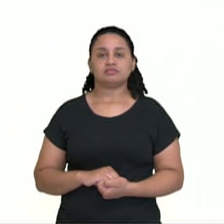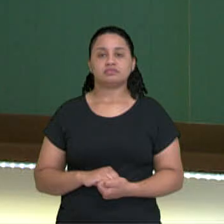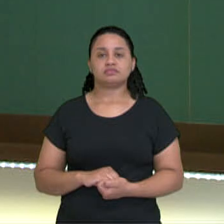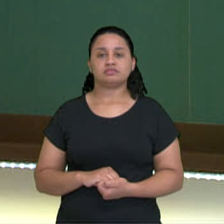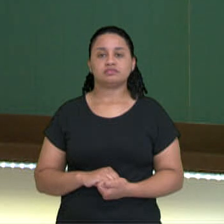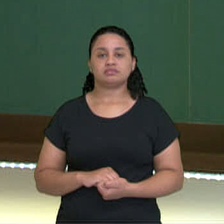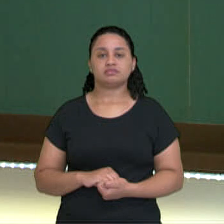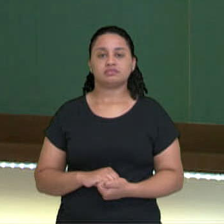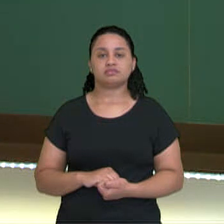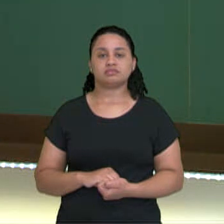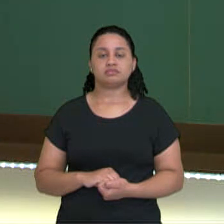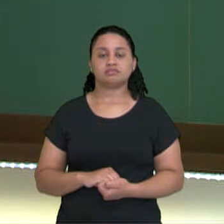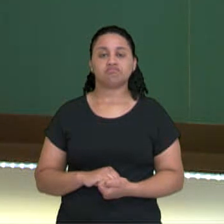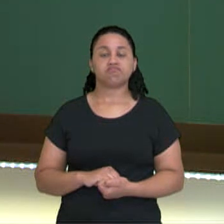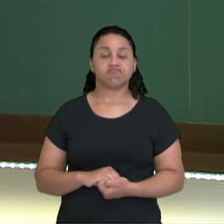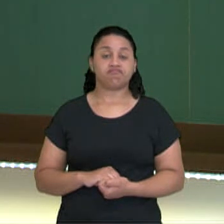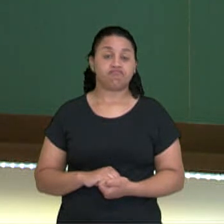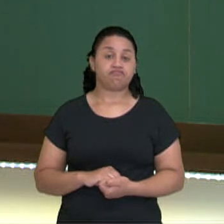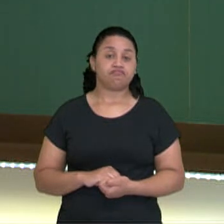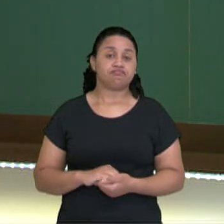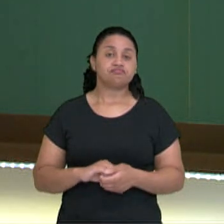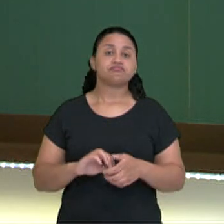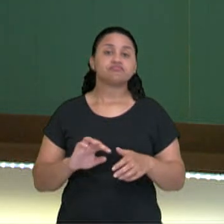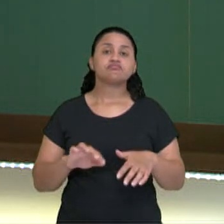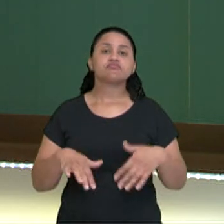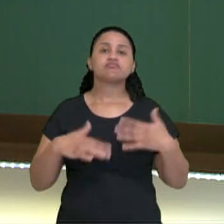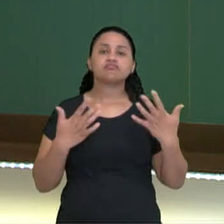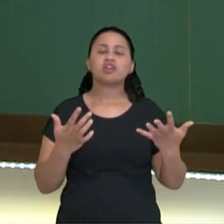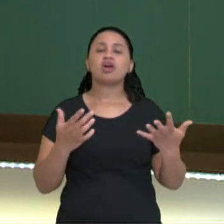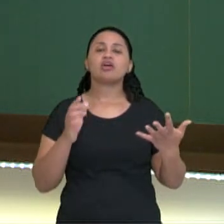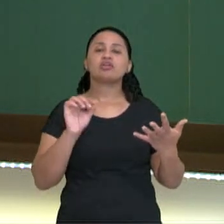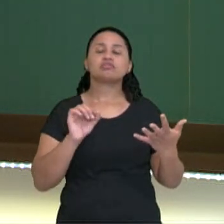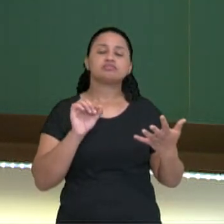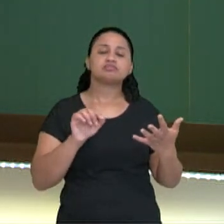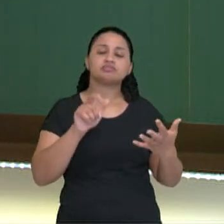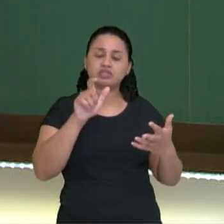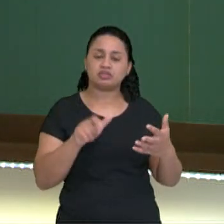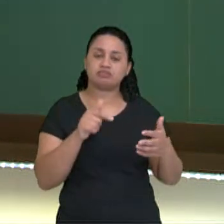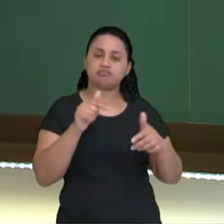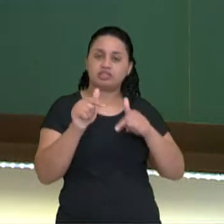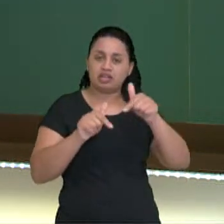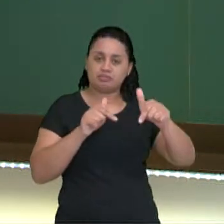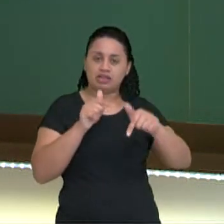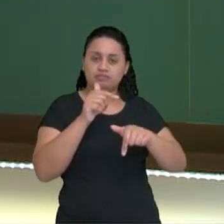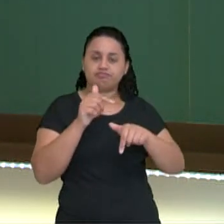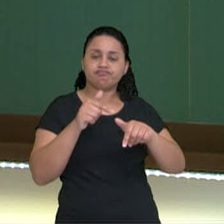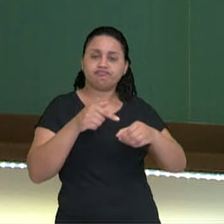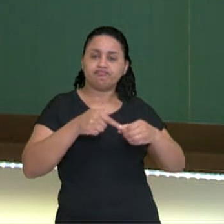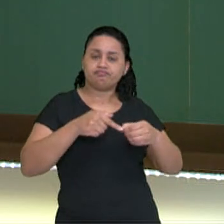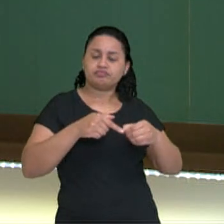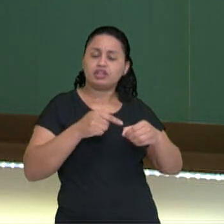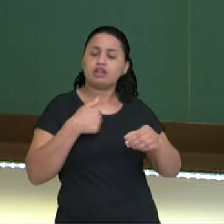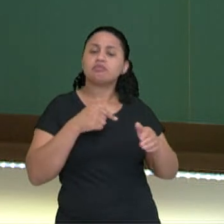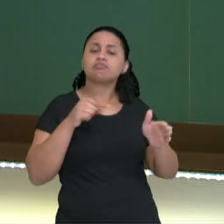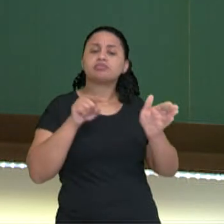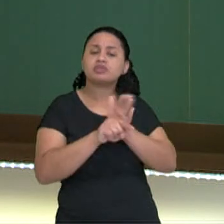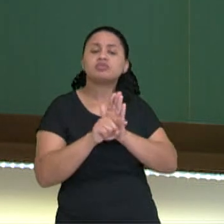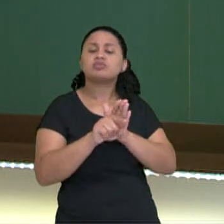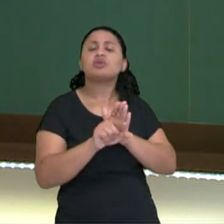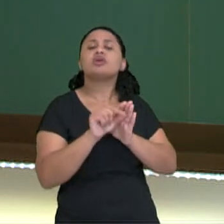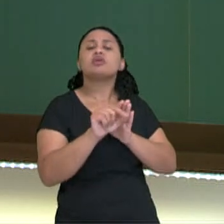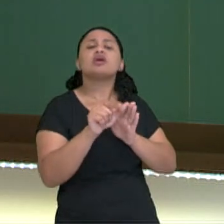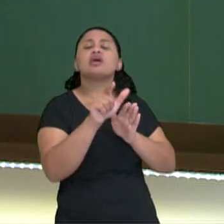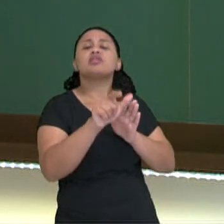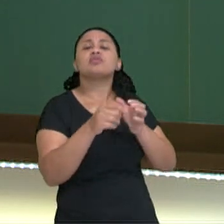looking miserable. Então, o atendente lá, o frentista, perguntou para o dono do carro, para o